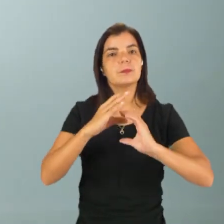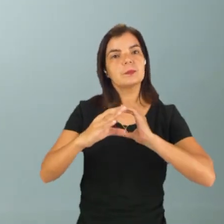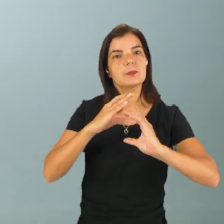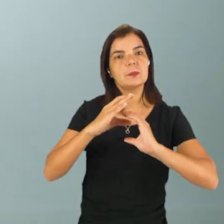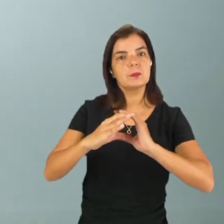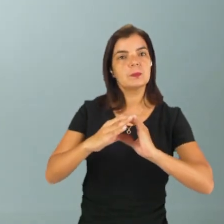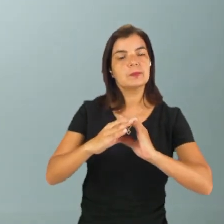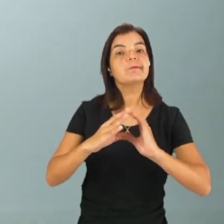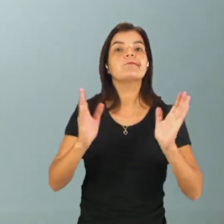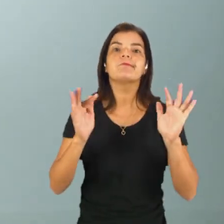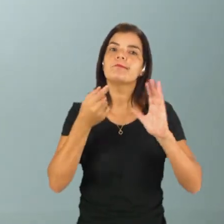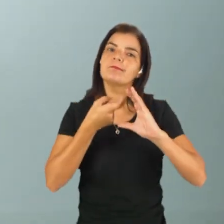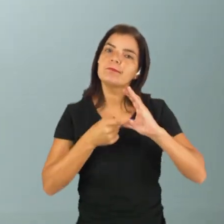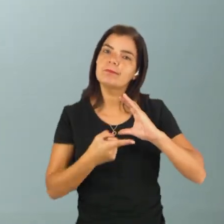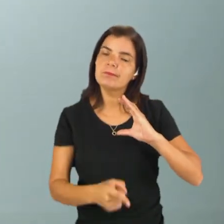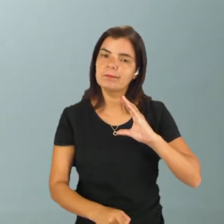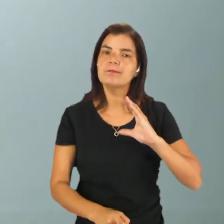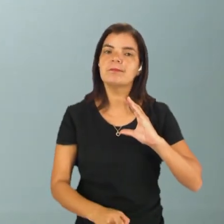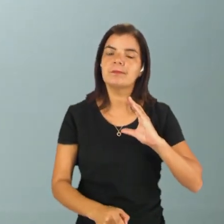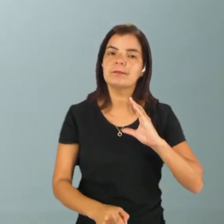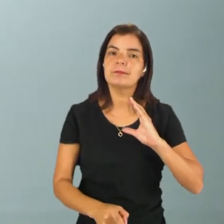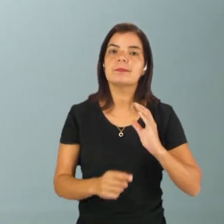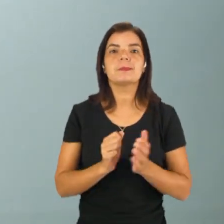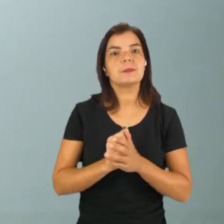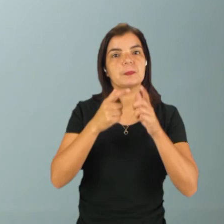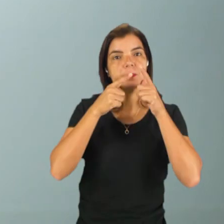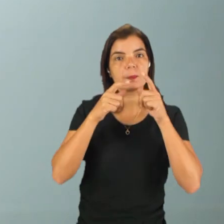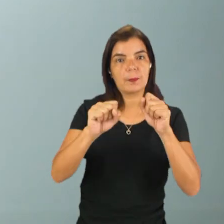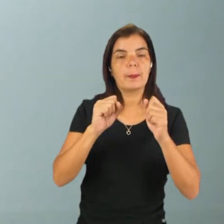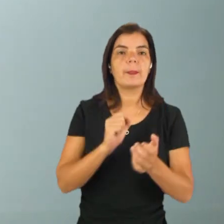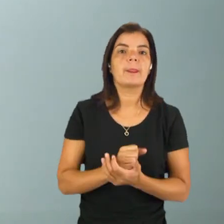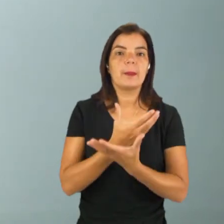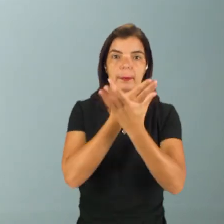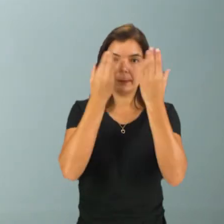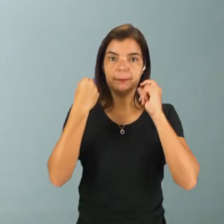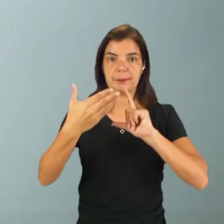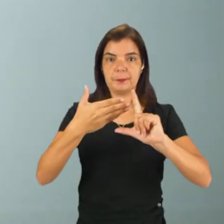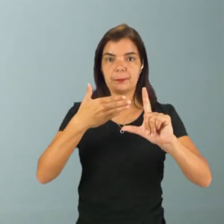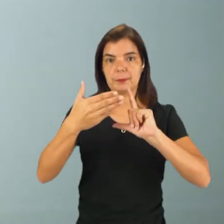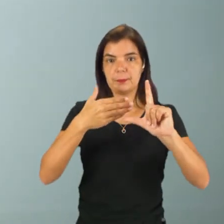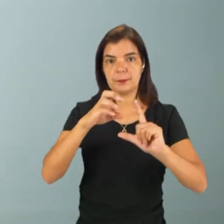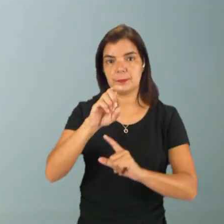comunicação para, enfim, aprofundarmos nas funções da linguagem. Não esqueçam